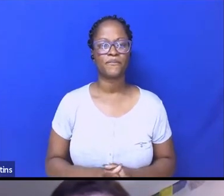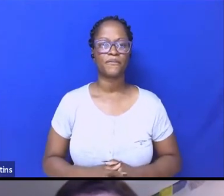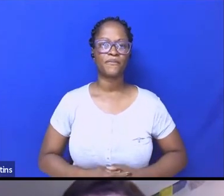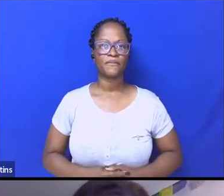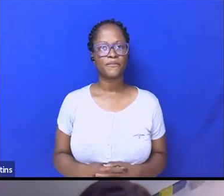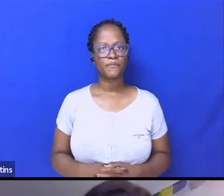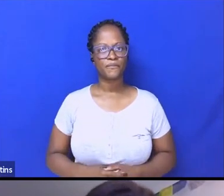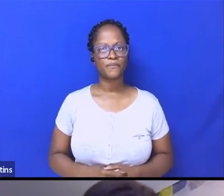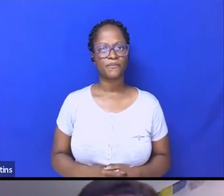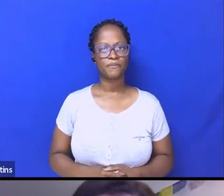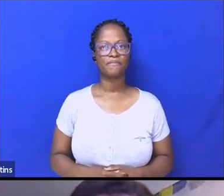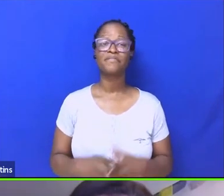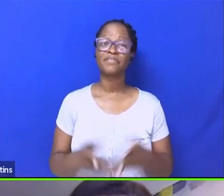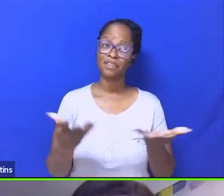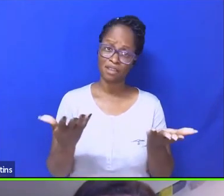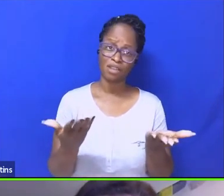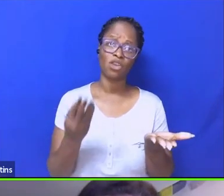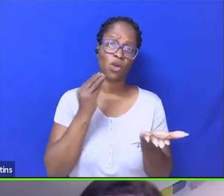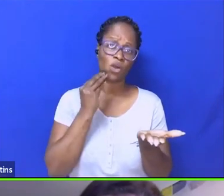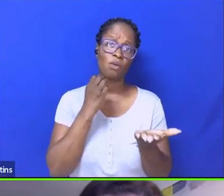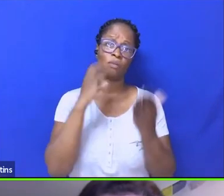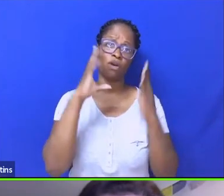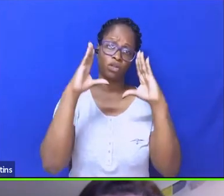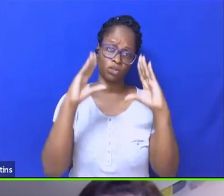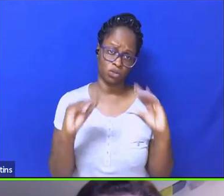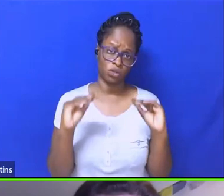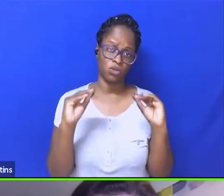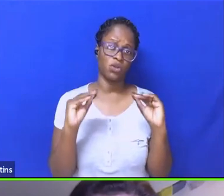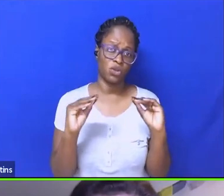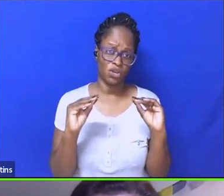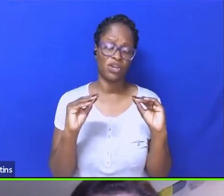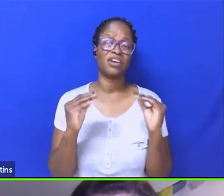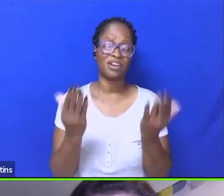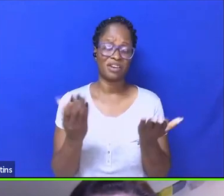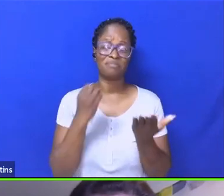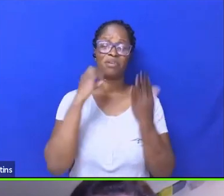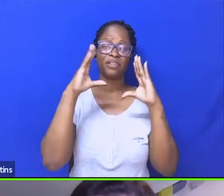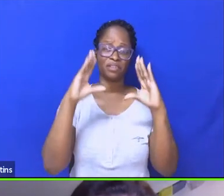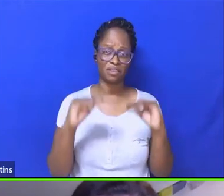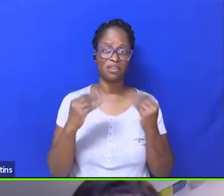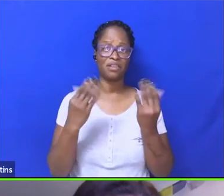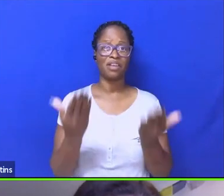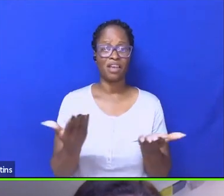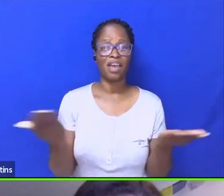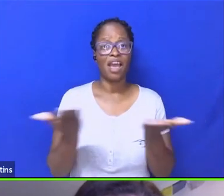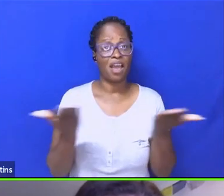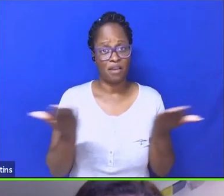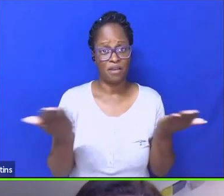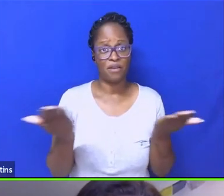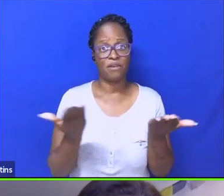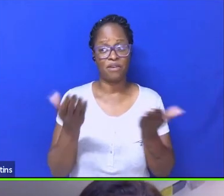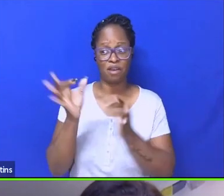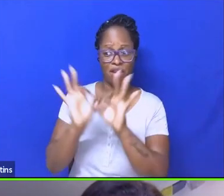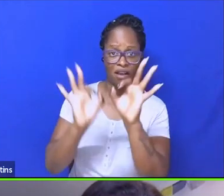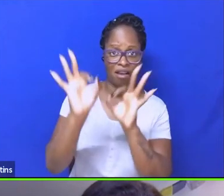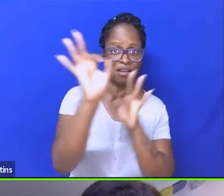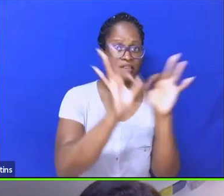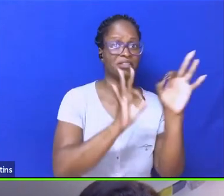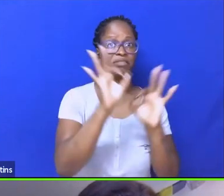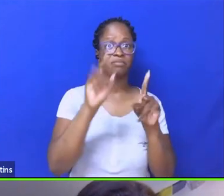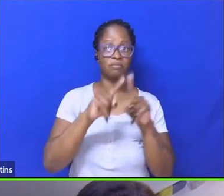claro que sim muito boa noite a as organizadoras que nos escutam a Londra